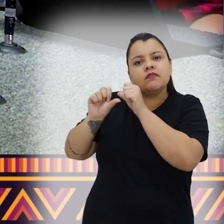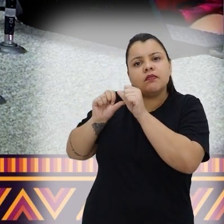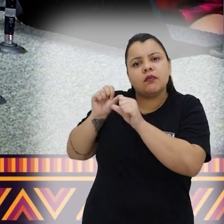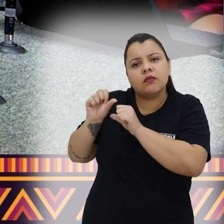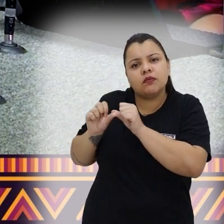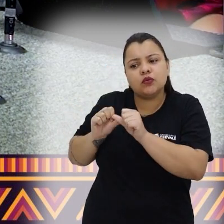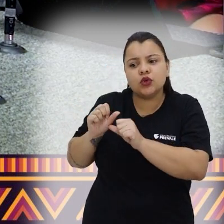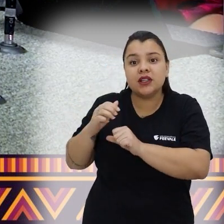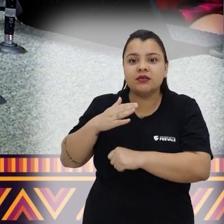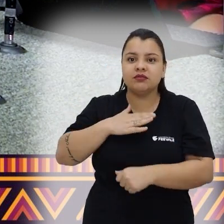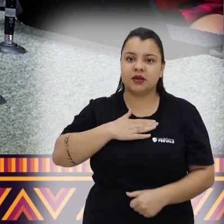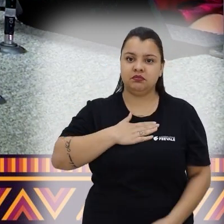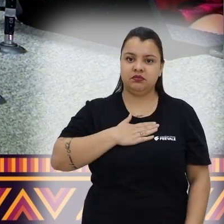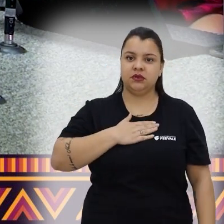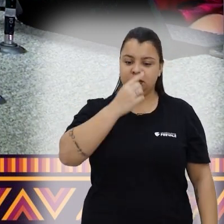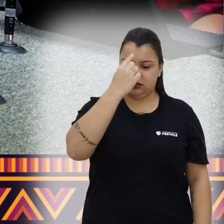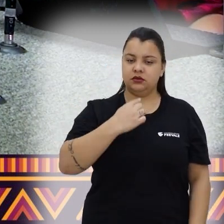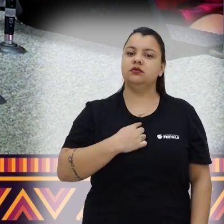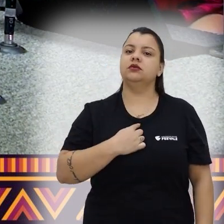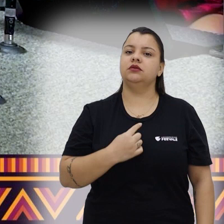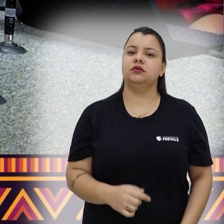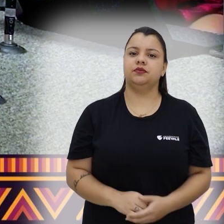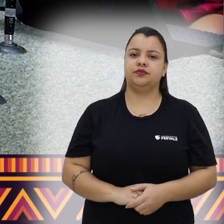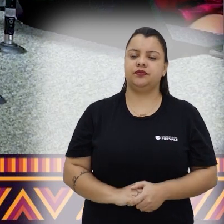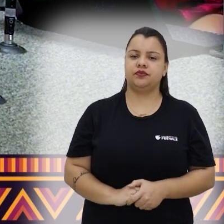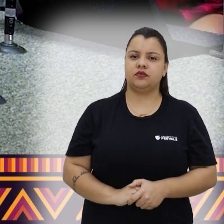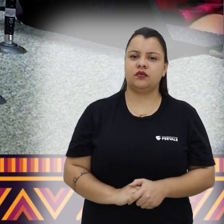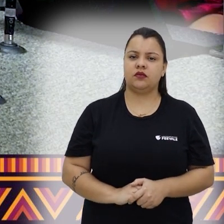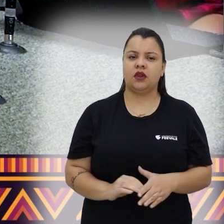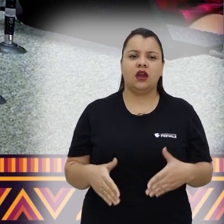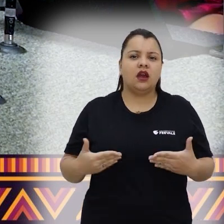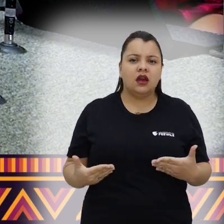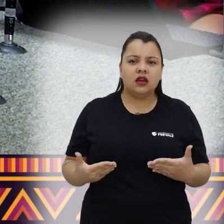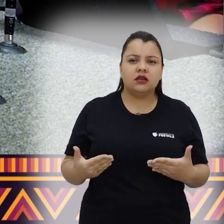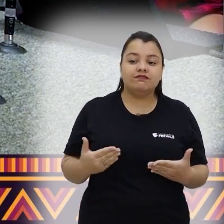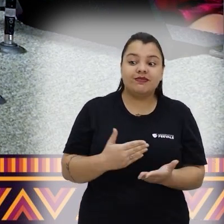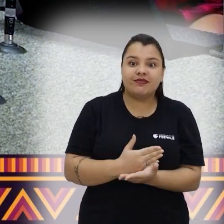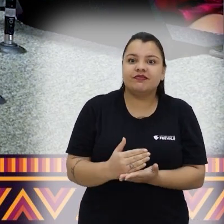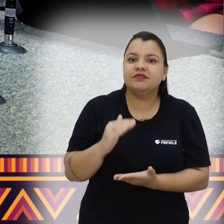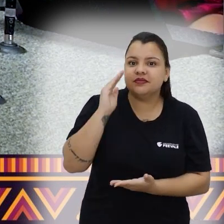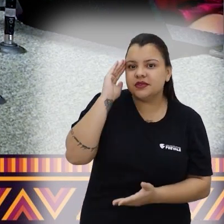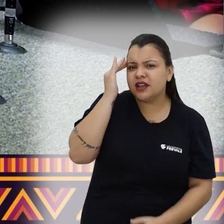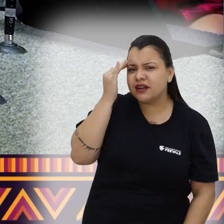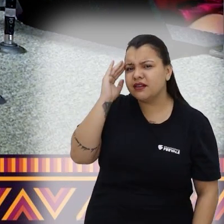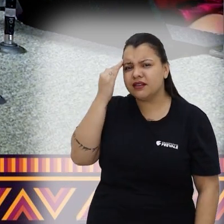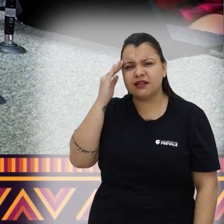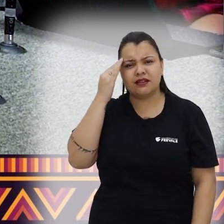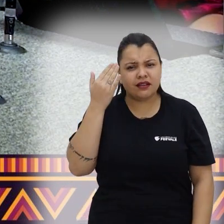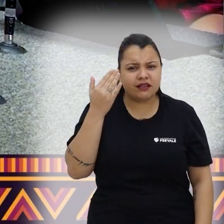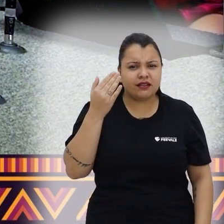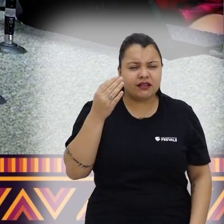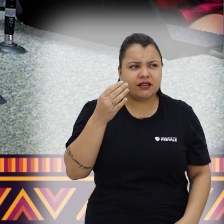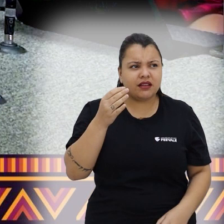a minha situação pessoal. Né? E aí eu passo a entender tudo, o